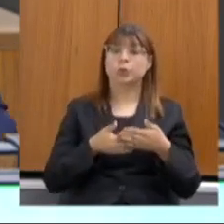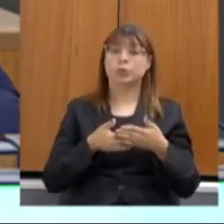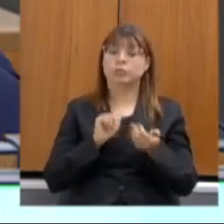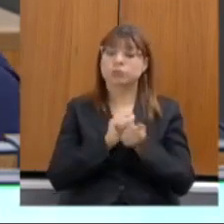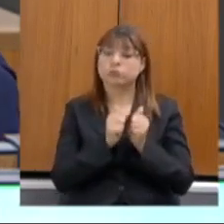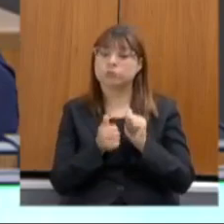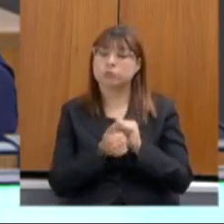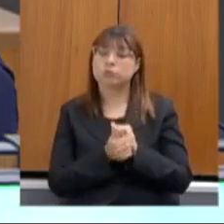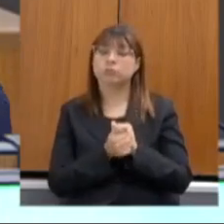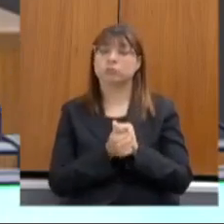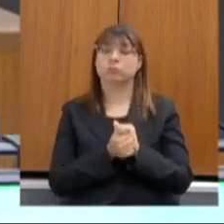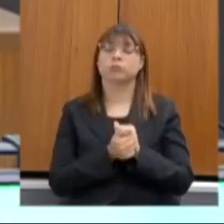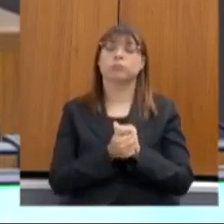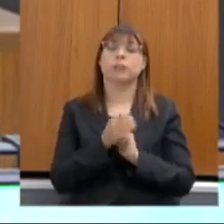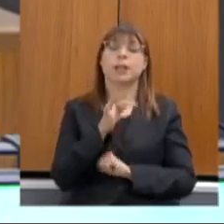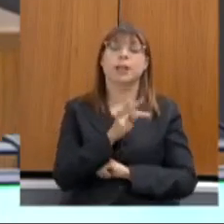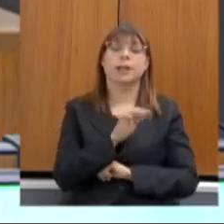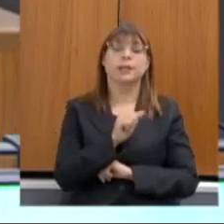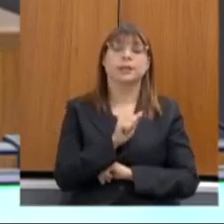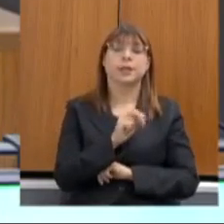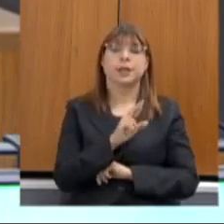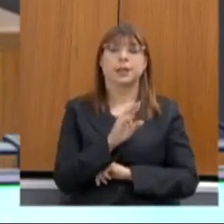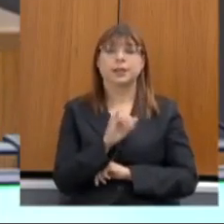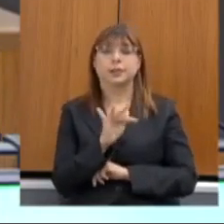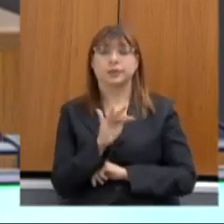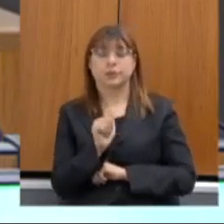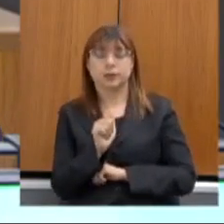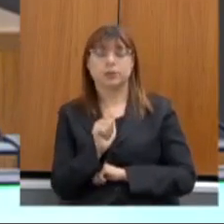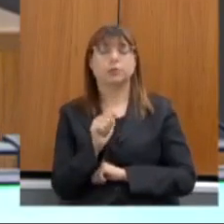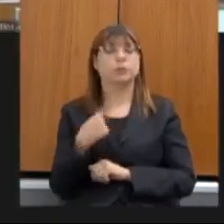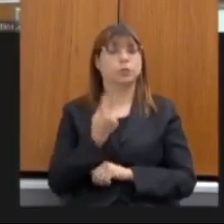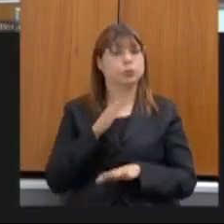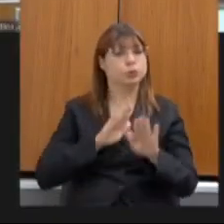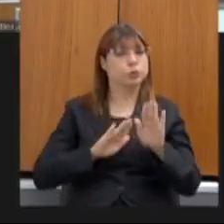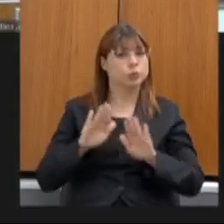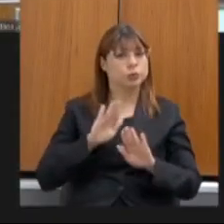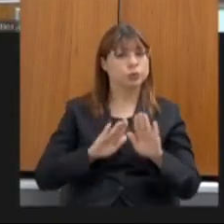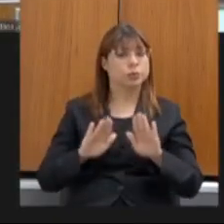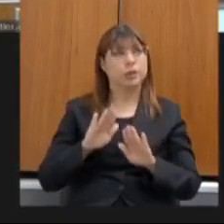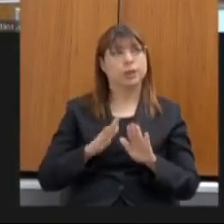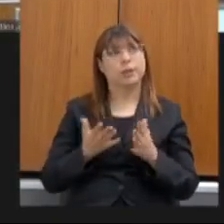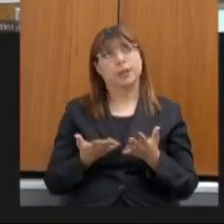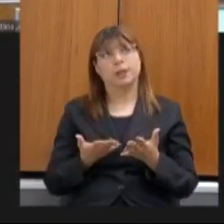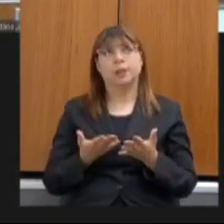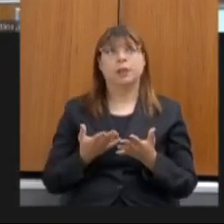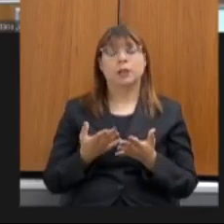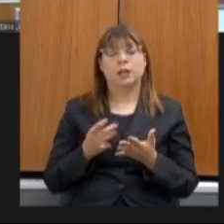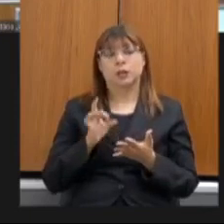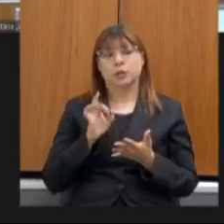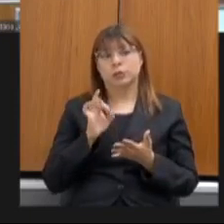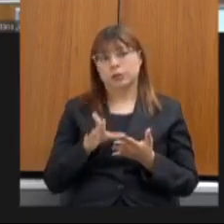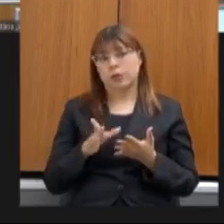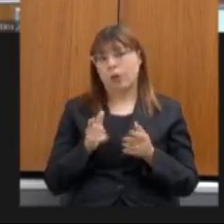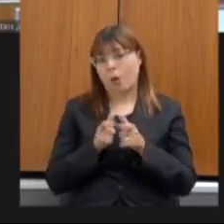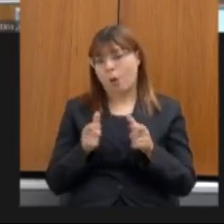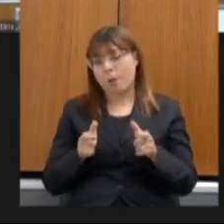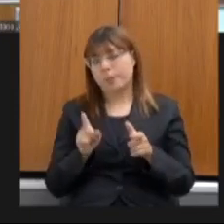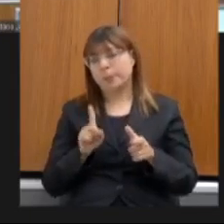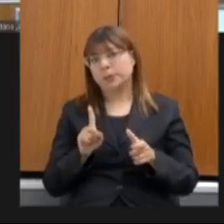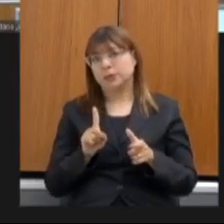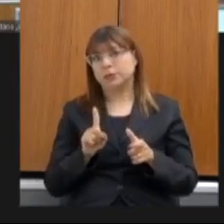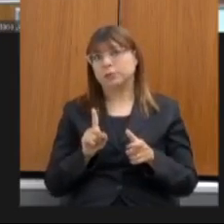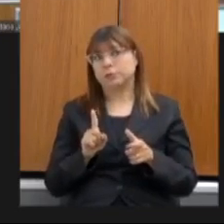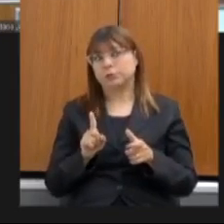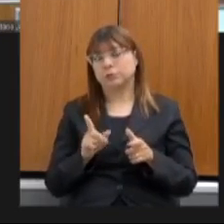tarifários né esses descontos nós tivemos o cuidado de não só estender os né